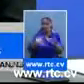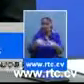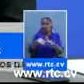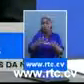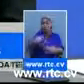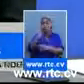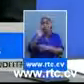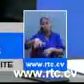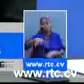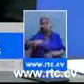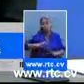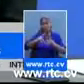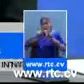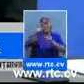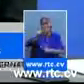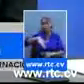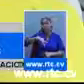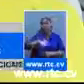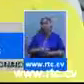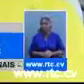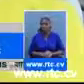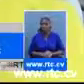Fórum Mundial sobre o Desenvolvimento Local.